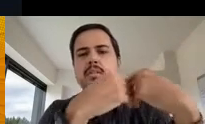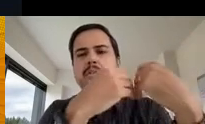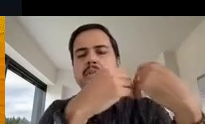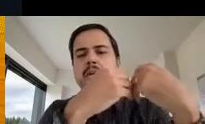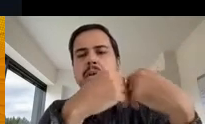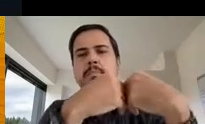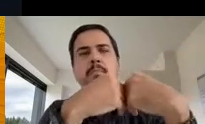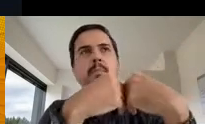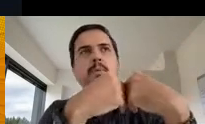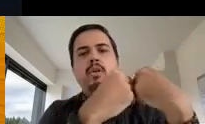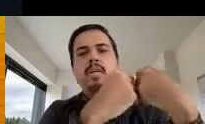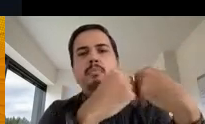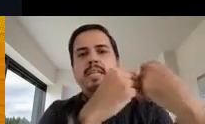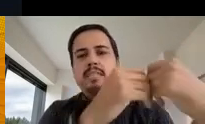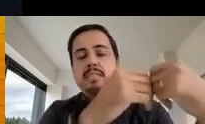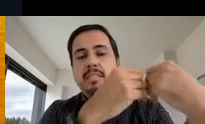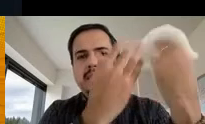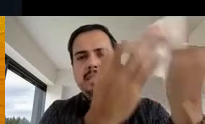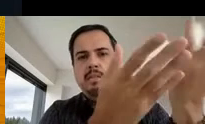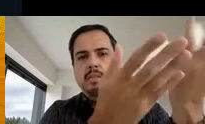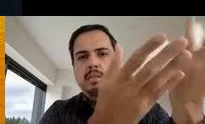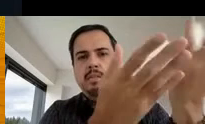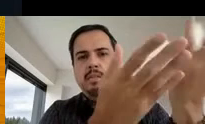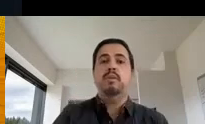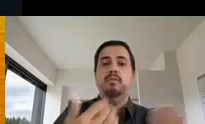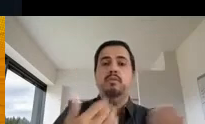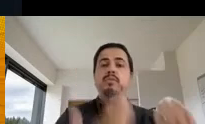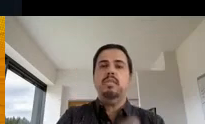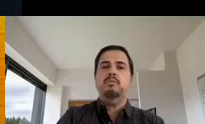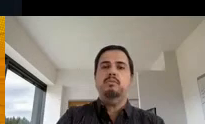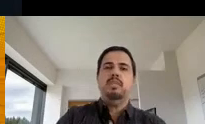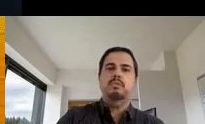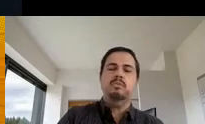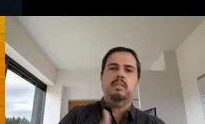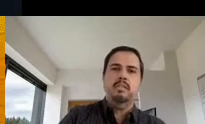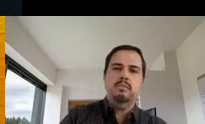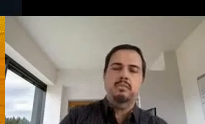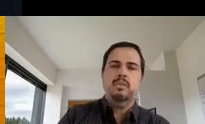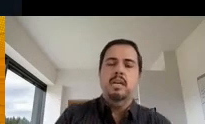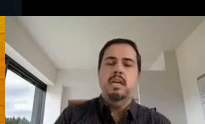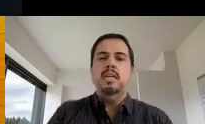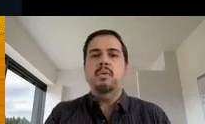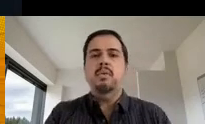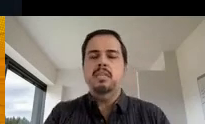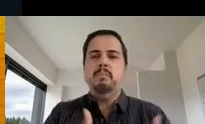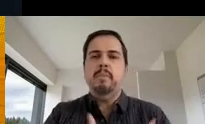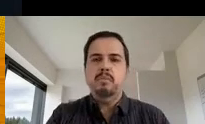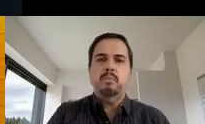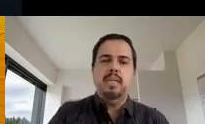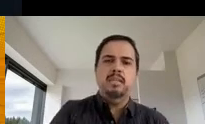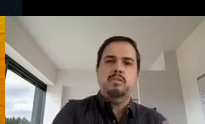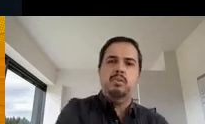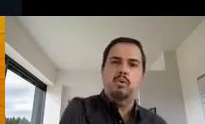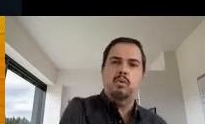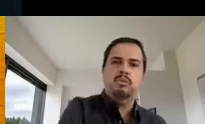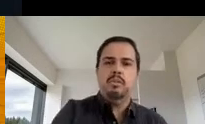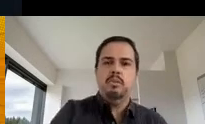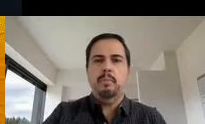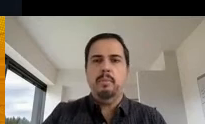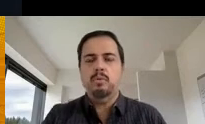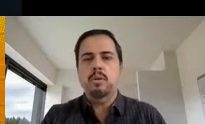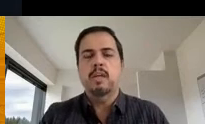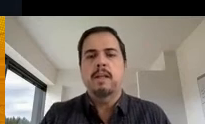finalidade de proporcionar experiências a terceiros. As experiências são para vocês. Vocês são os terceiros que estão recebendo as